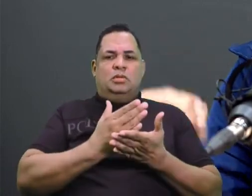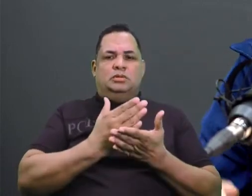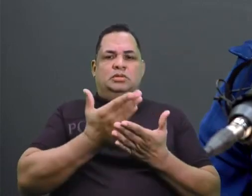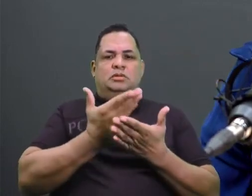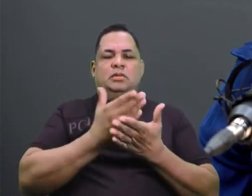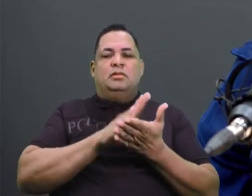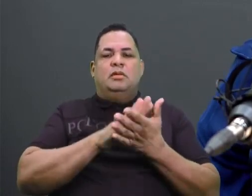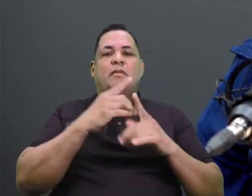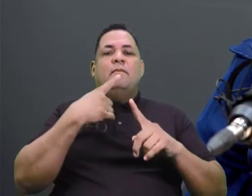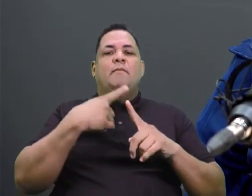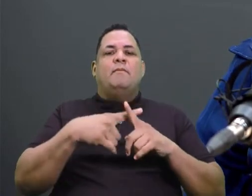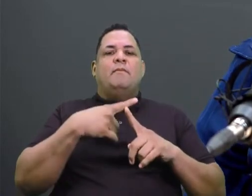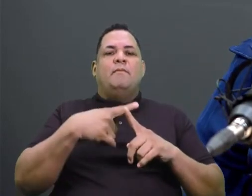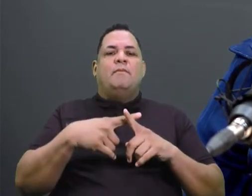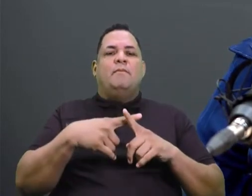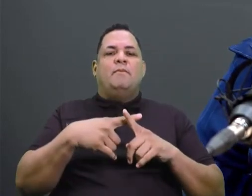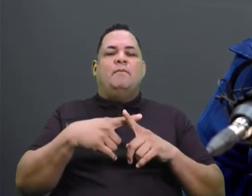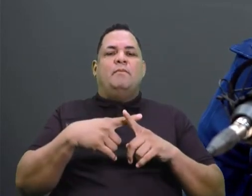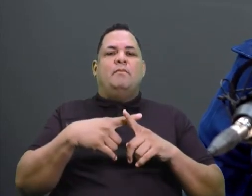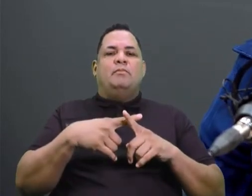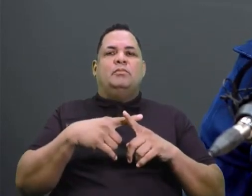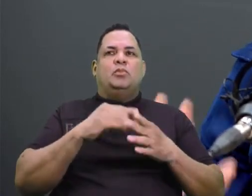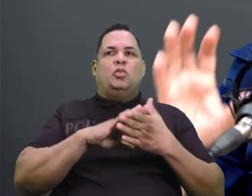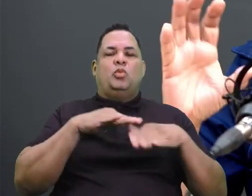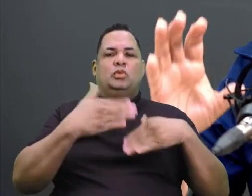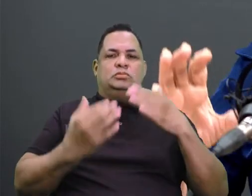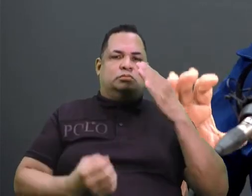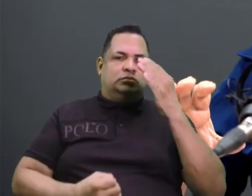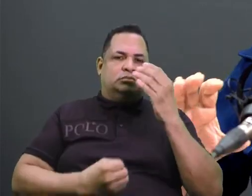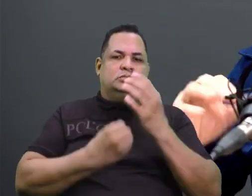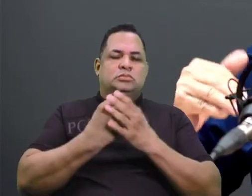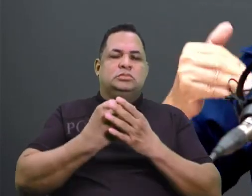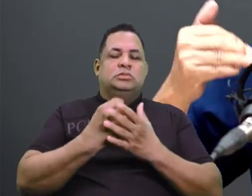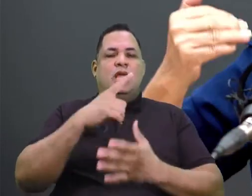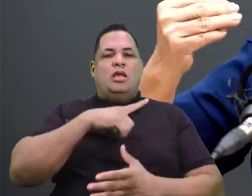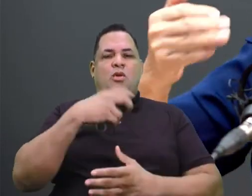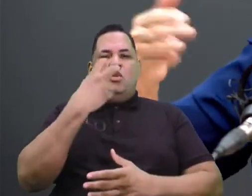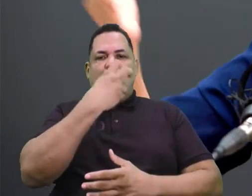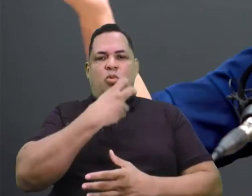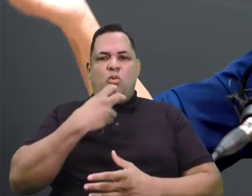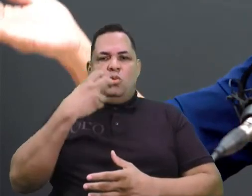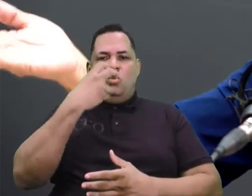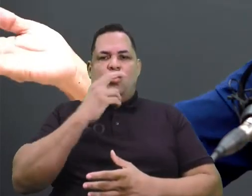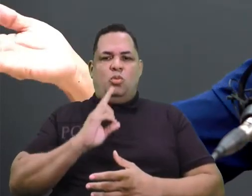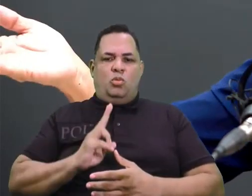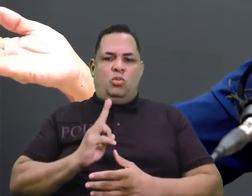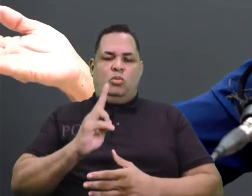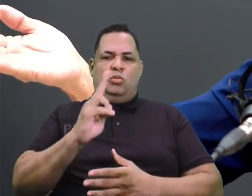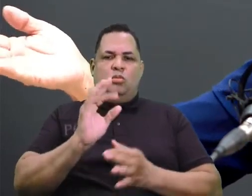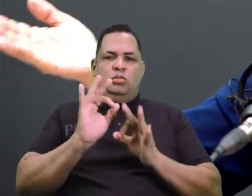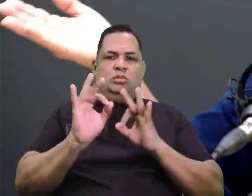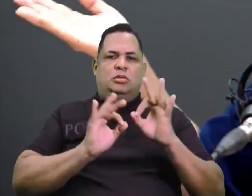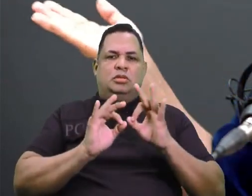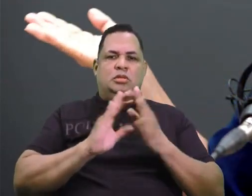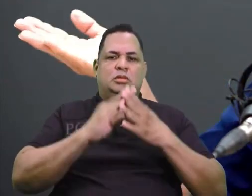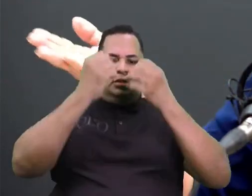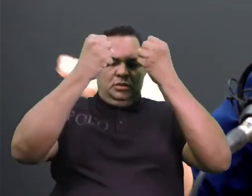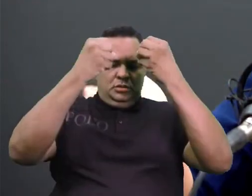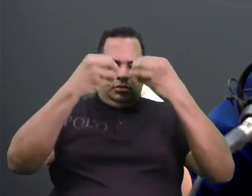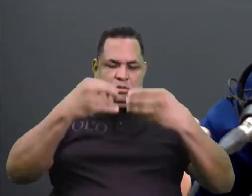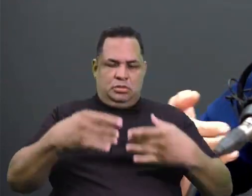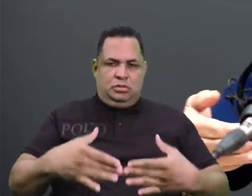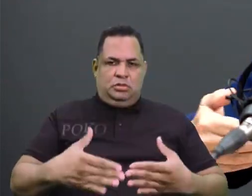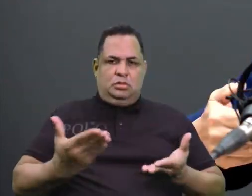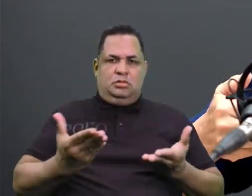quê? Com o advento, teve o oralismo e todo o processo que ele deve ter falado, não sei se